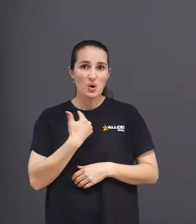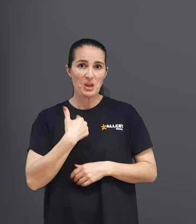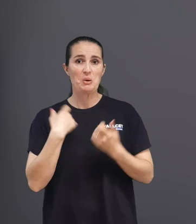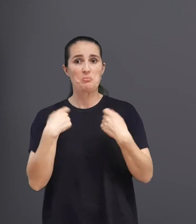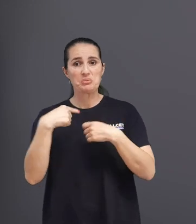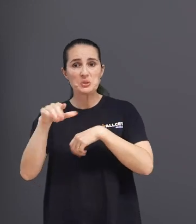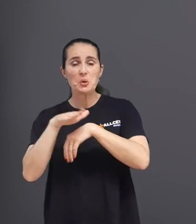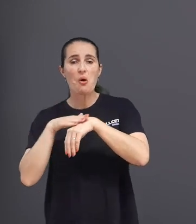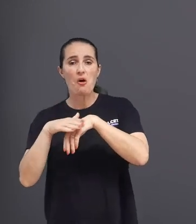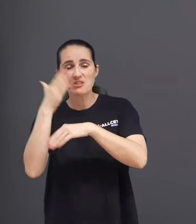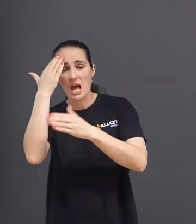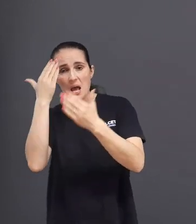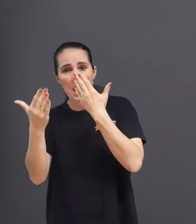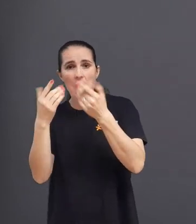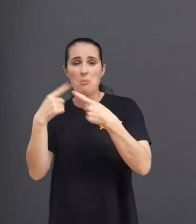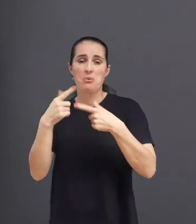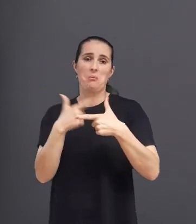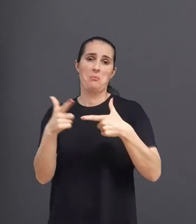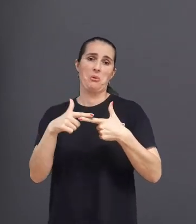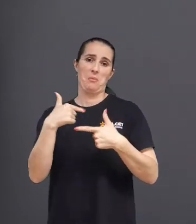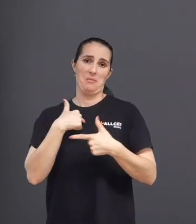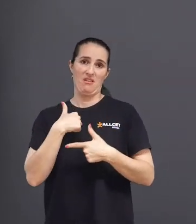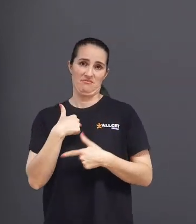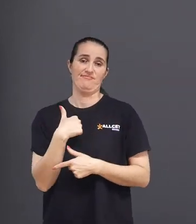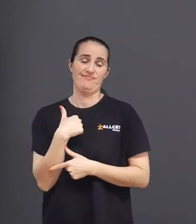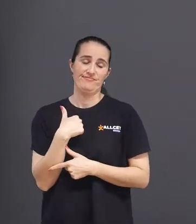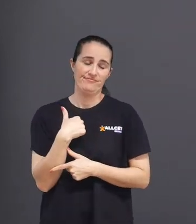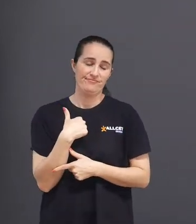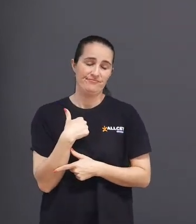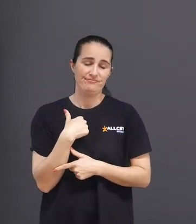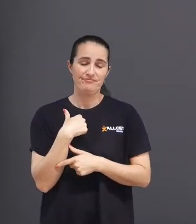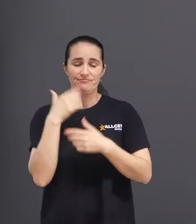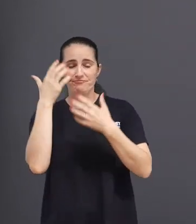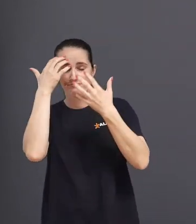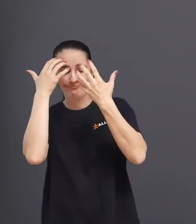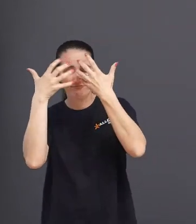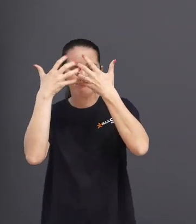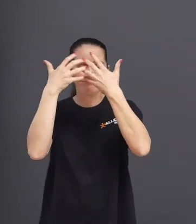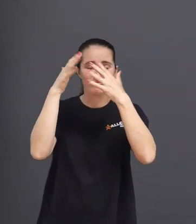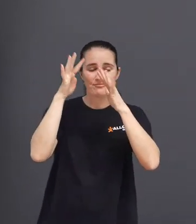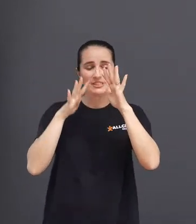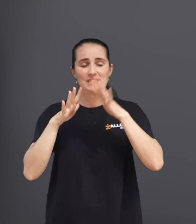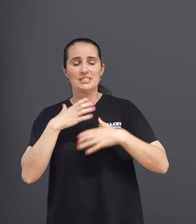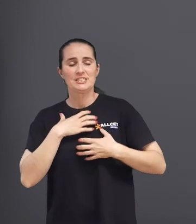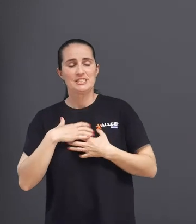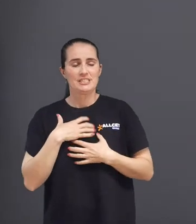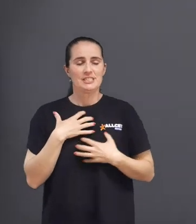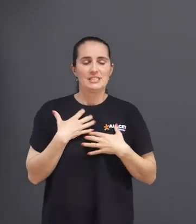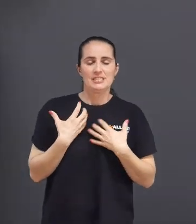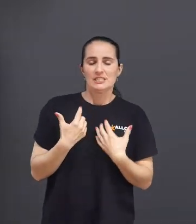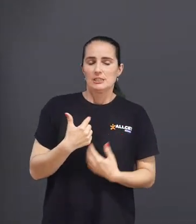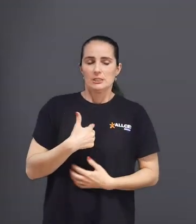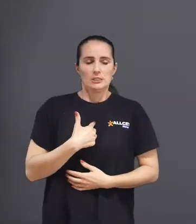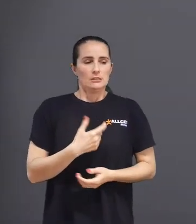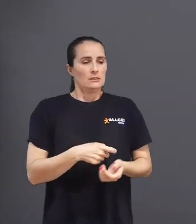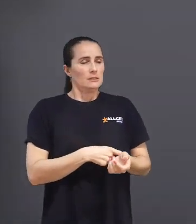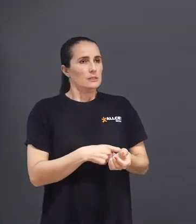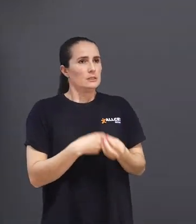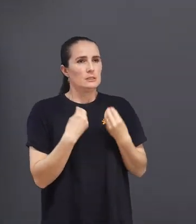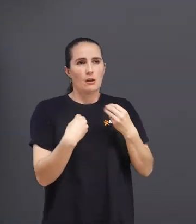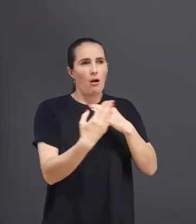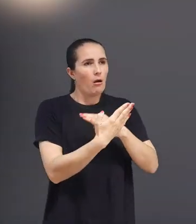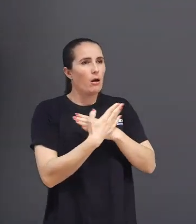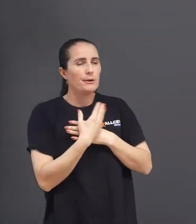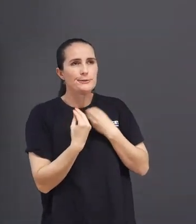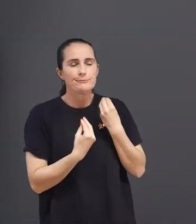eu chamei o Uber para ir para o estágio da faculdade, que era lá no Baipendi. Só que eu ia passar no centro